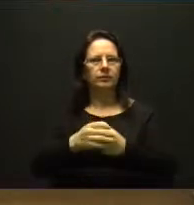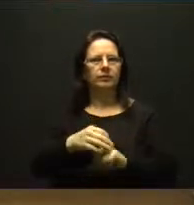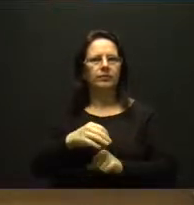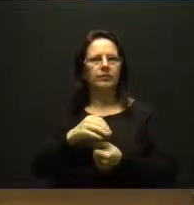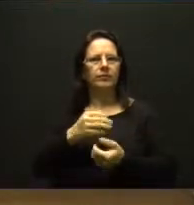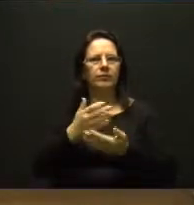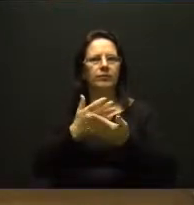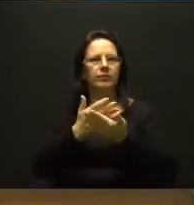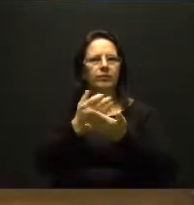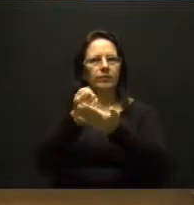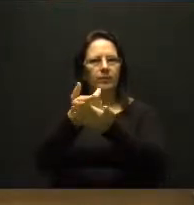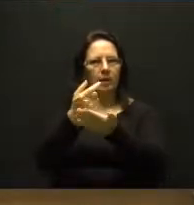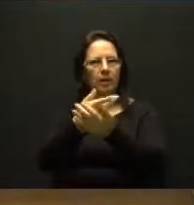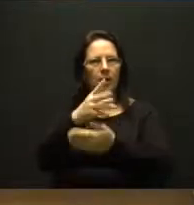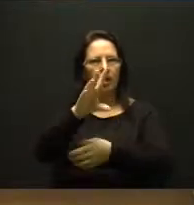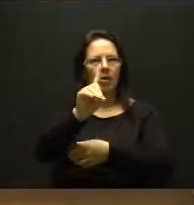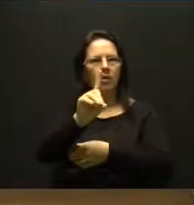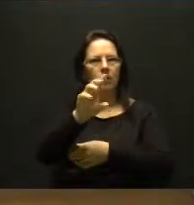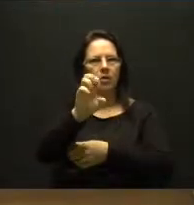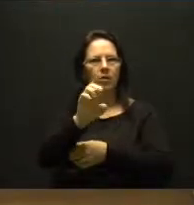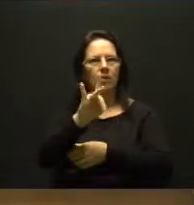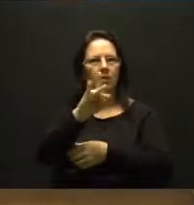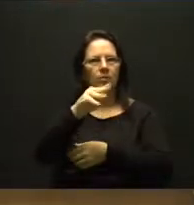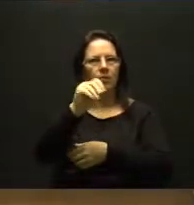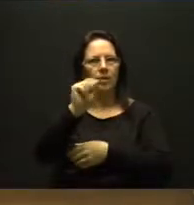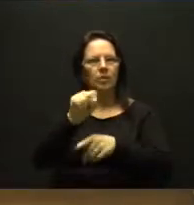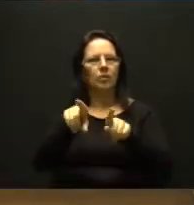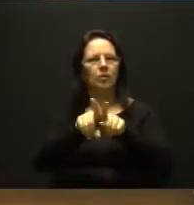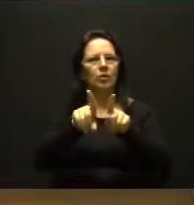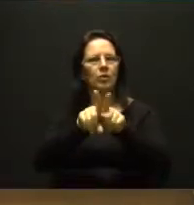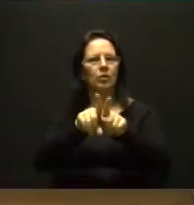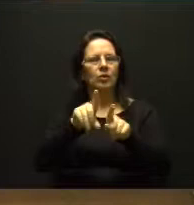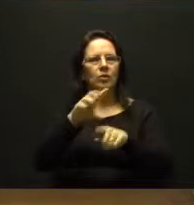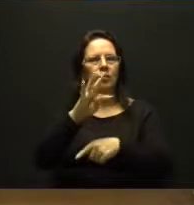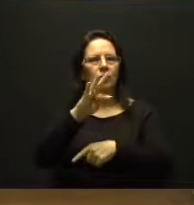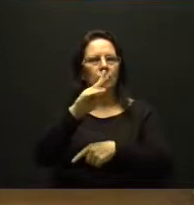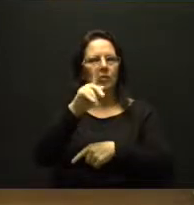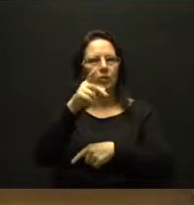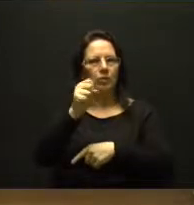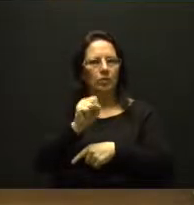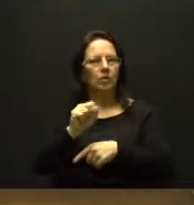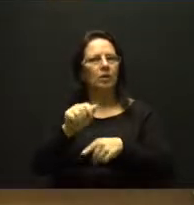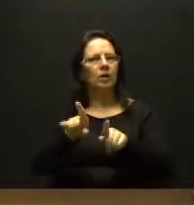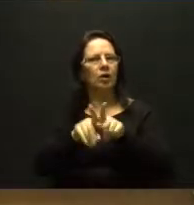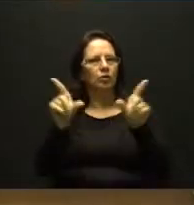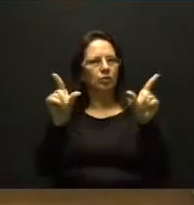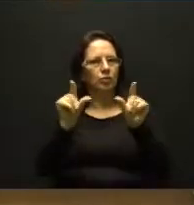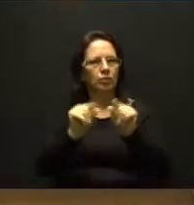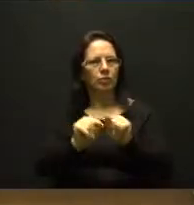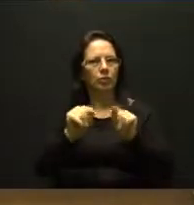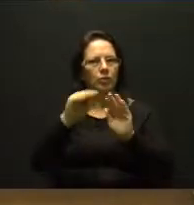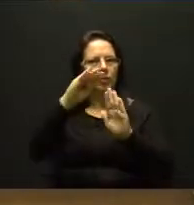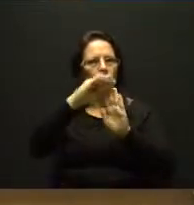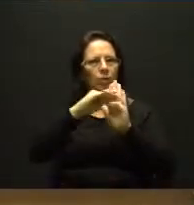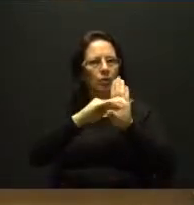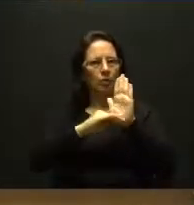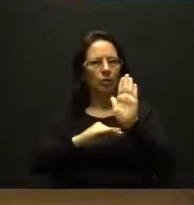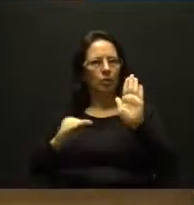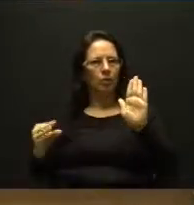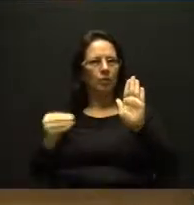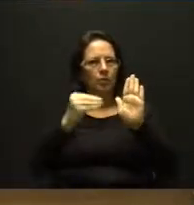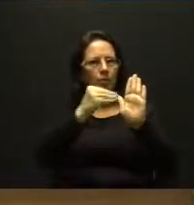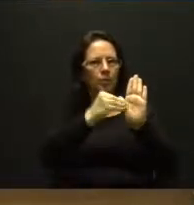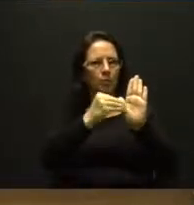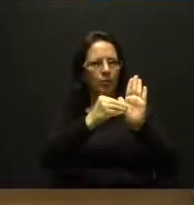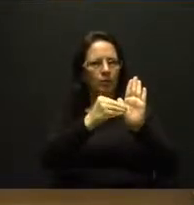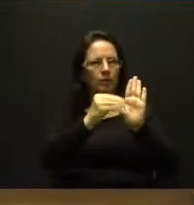município referente aos tributos e taxas municipais possam aderir ao programa de modo que possa